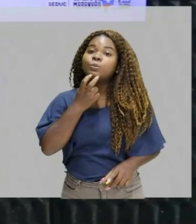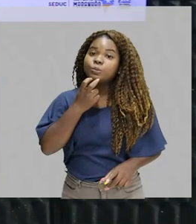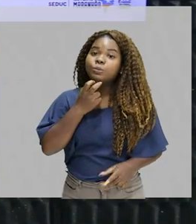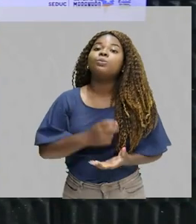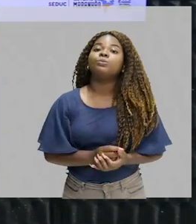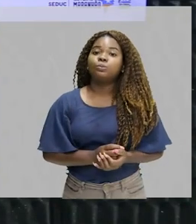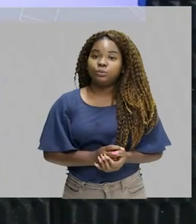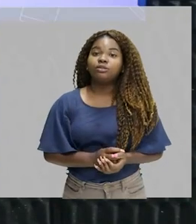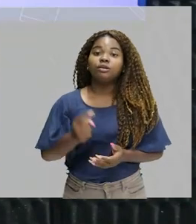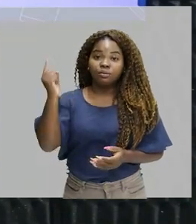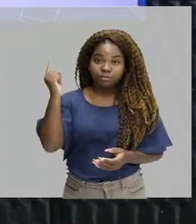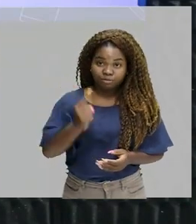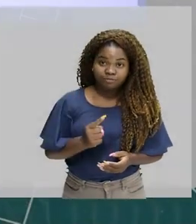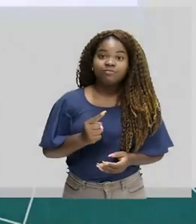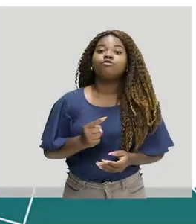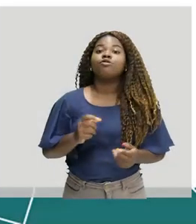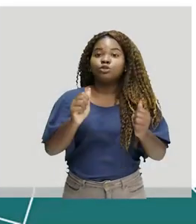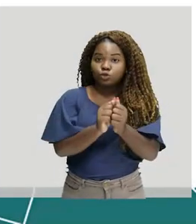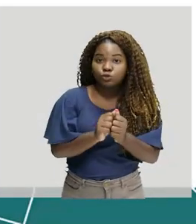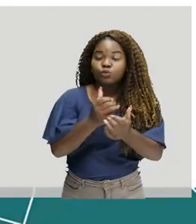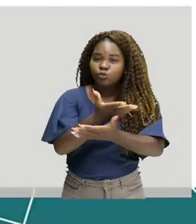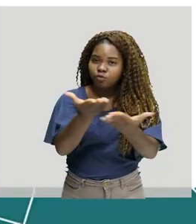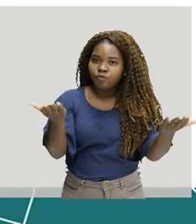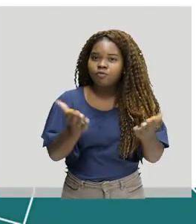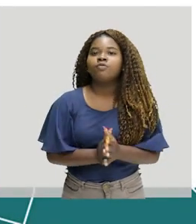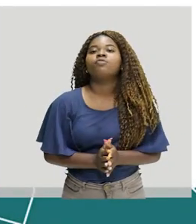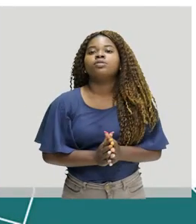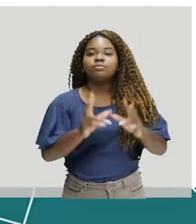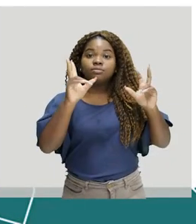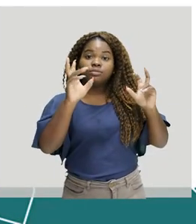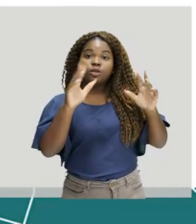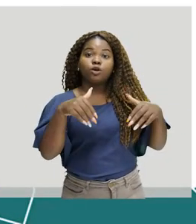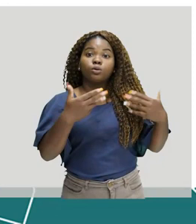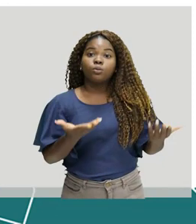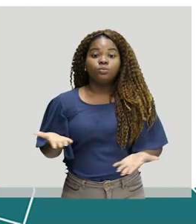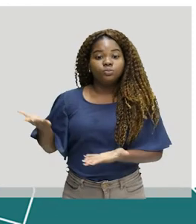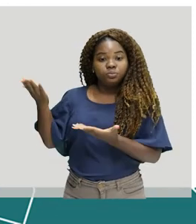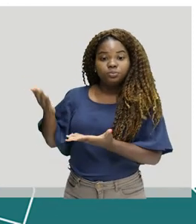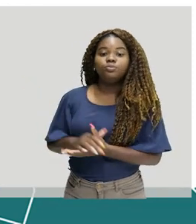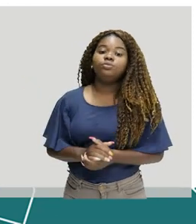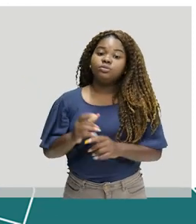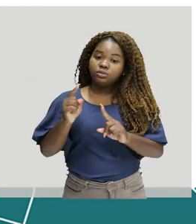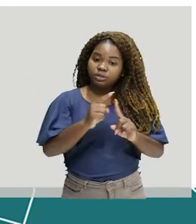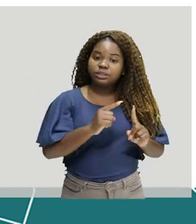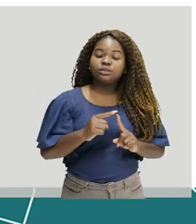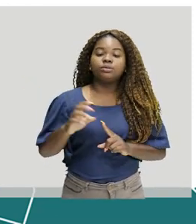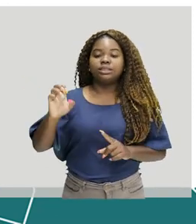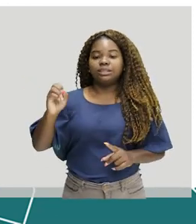e dessa vez pra gente tratar desse assunto aqui ó formas de estratificação